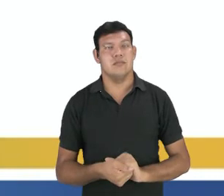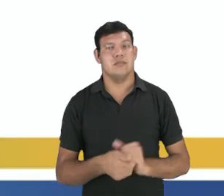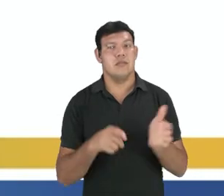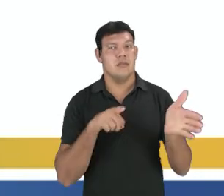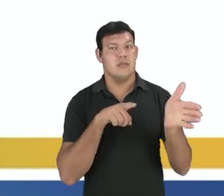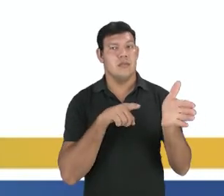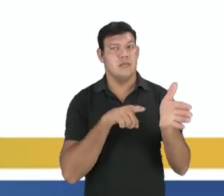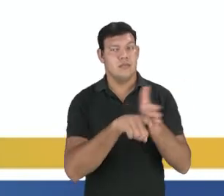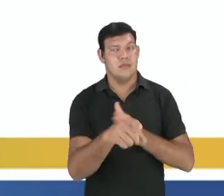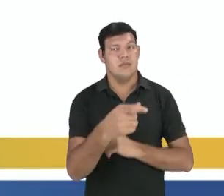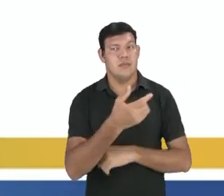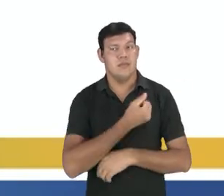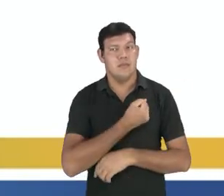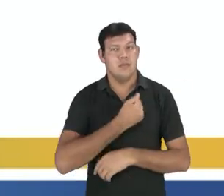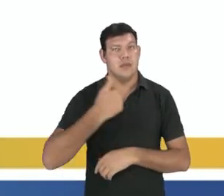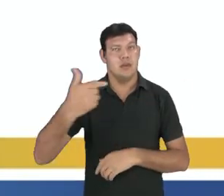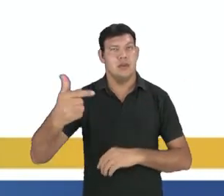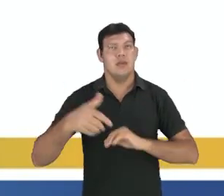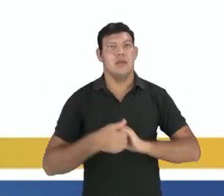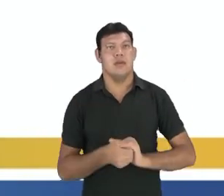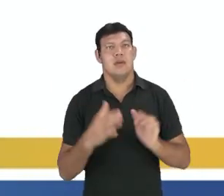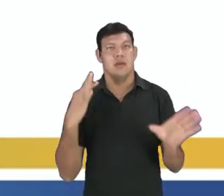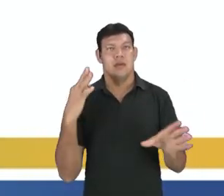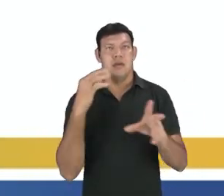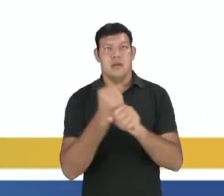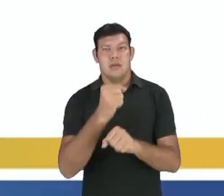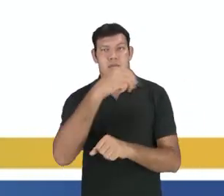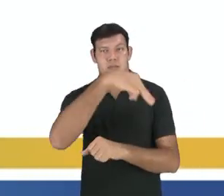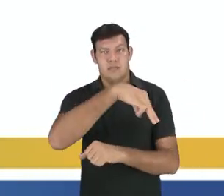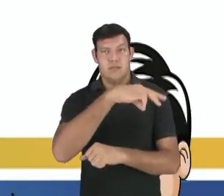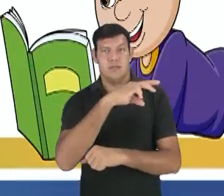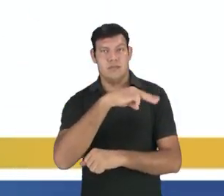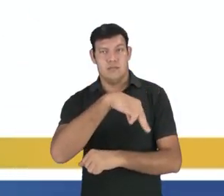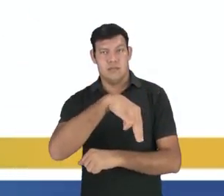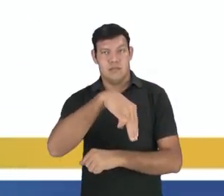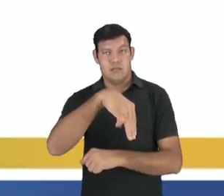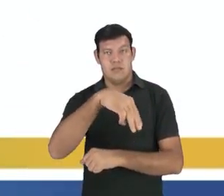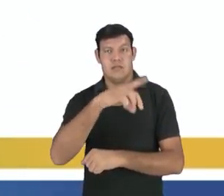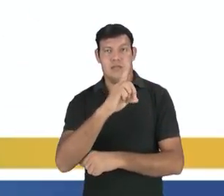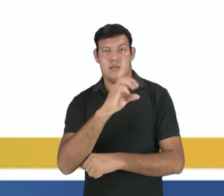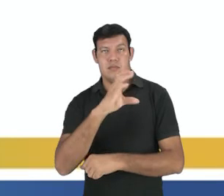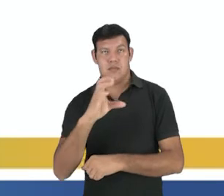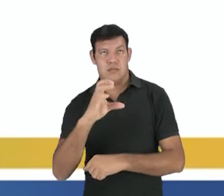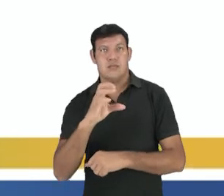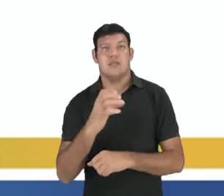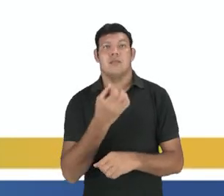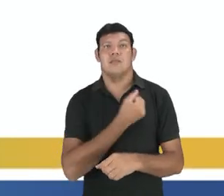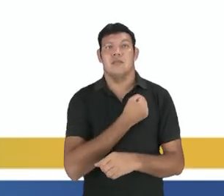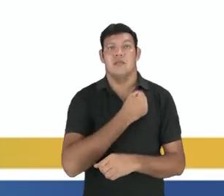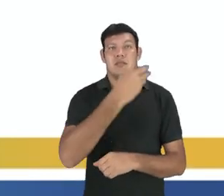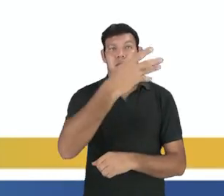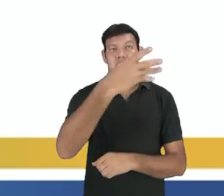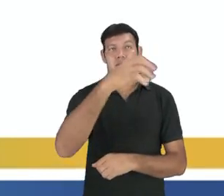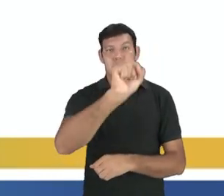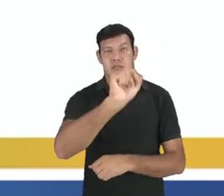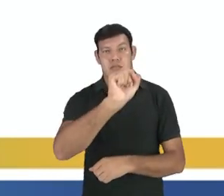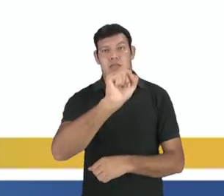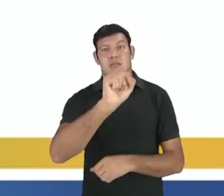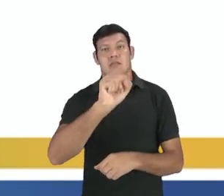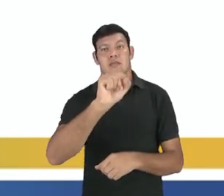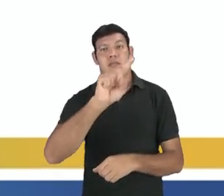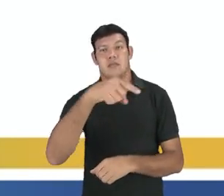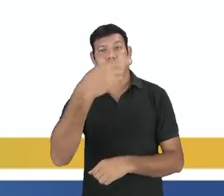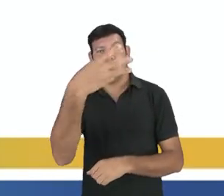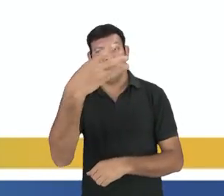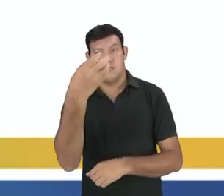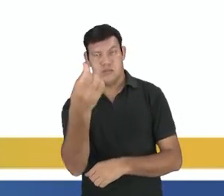Praticando o exercício 2. Calcular o MDC entre 48 e 36. Então, novamente aqui eu tenho